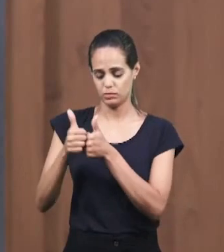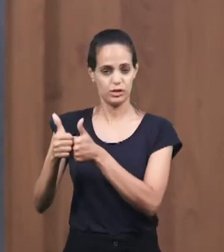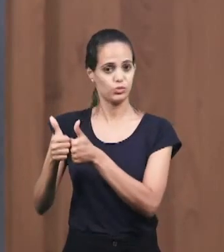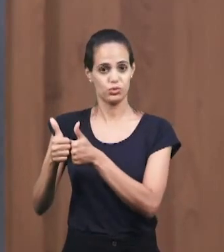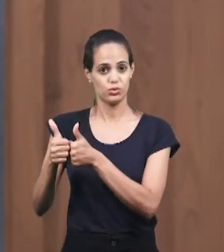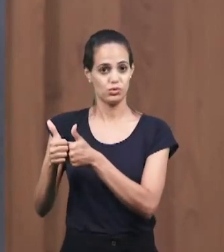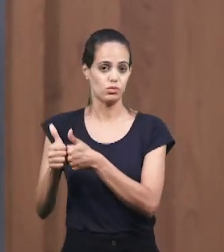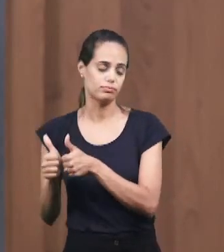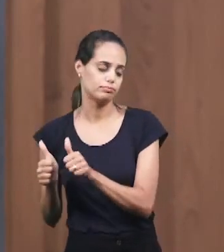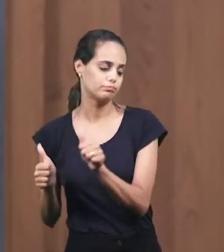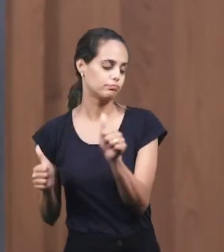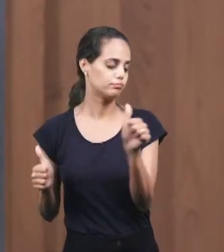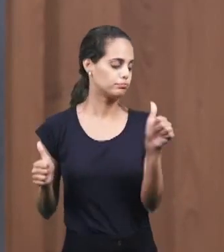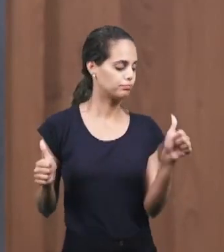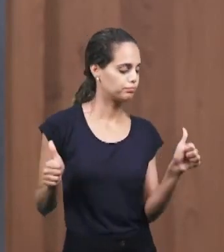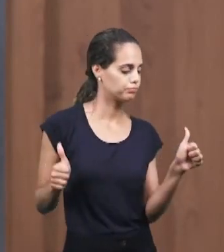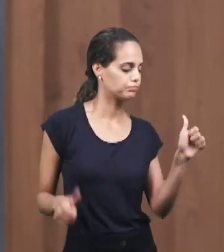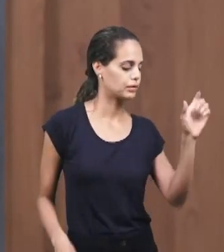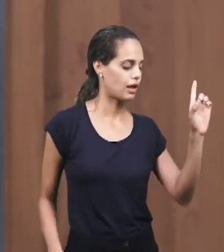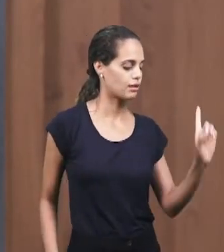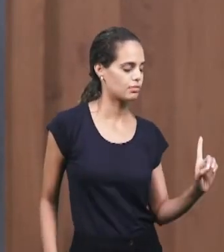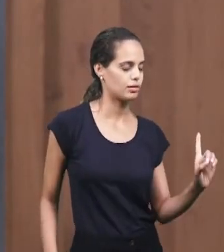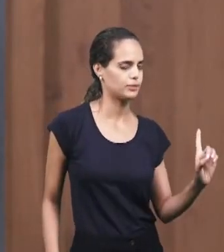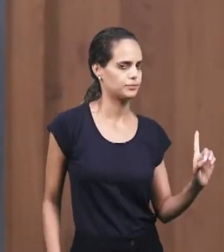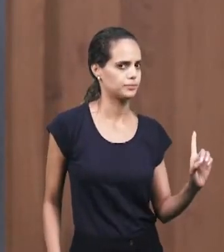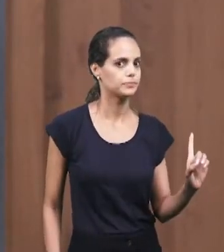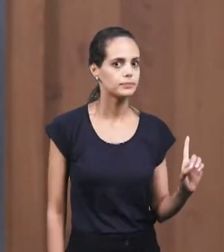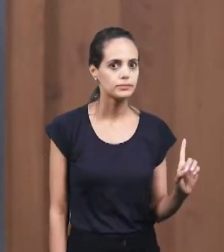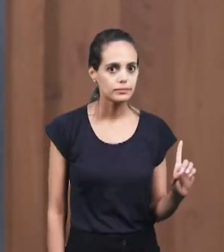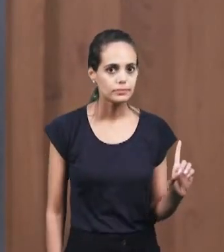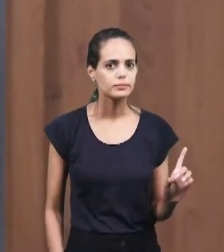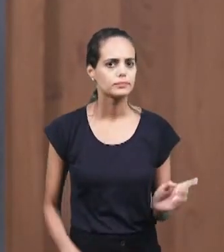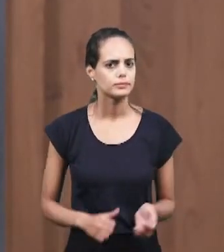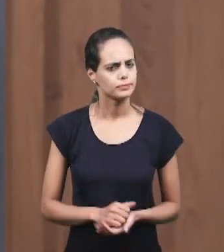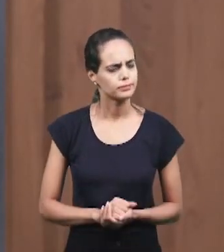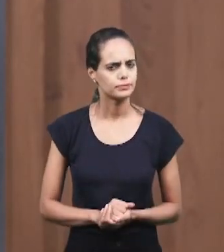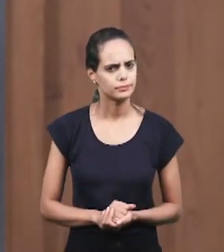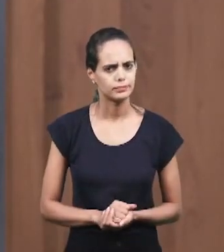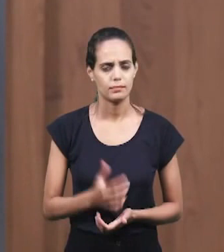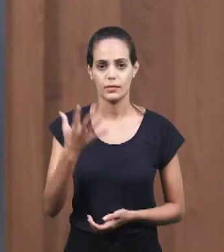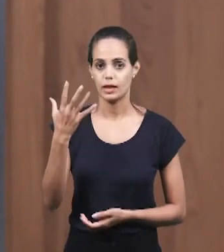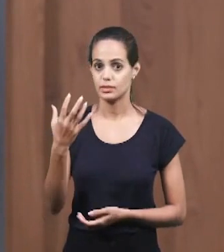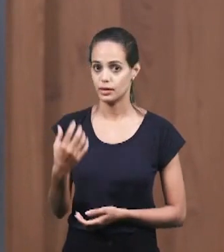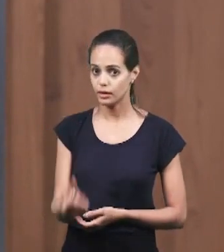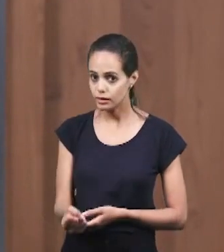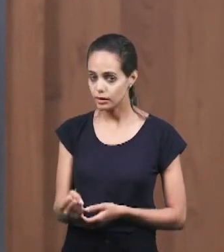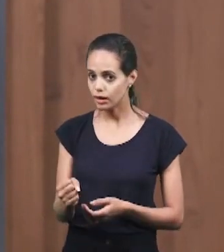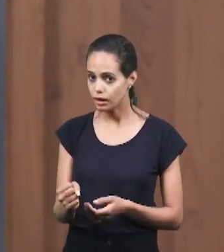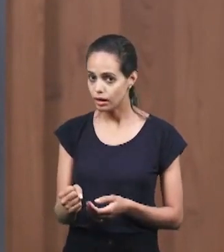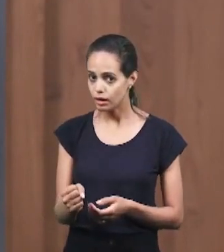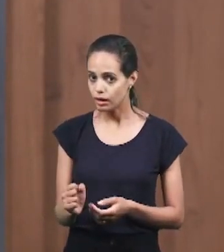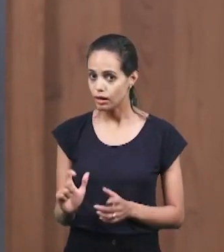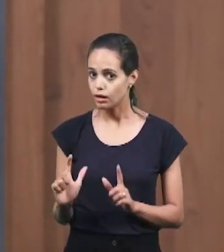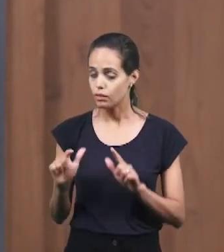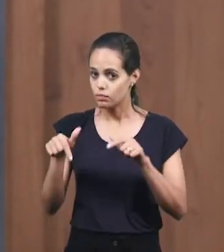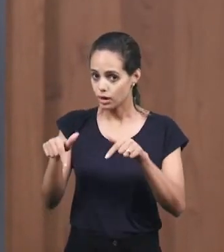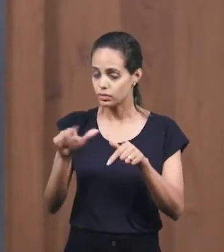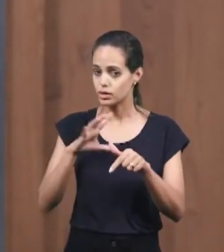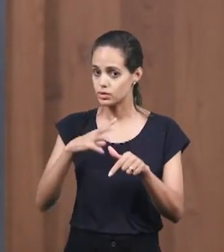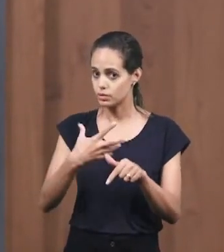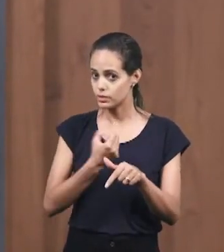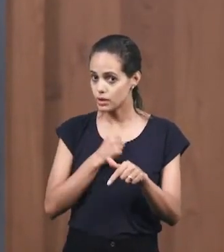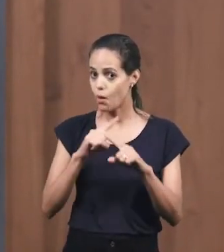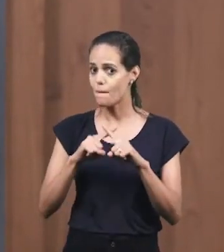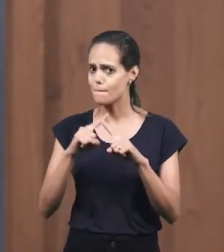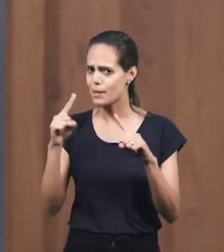muito importante, essa colocação, porque aceitar o ato da salvação, mas rejeitar o processo